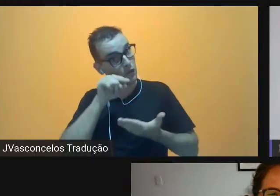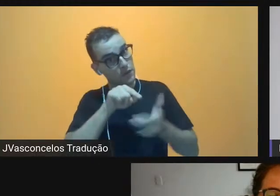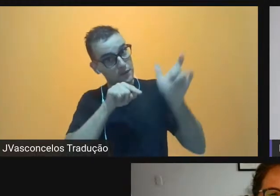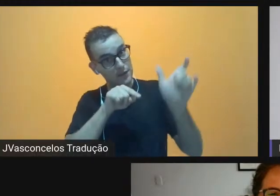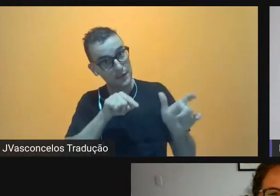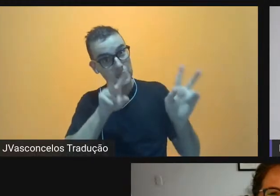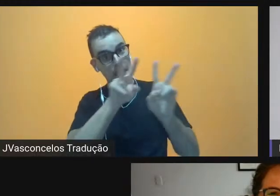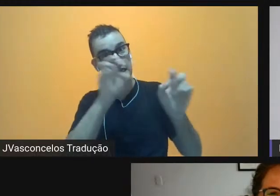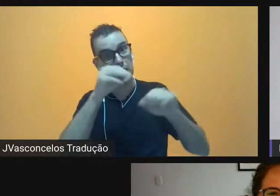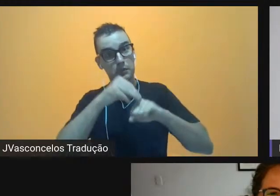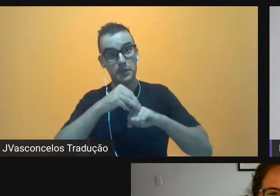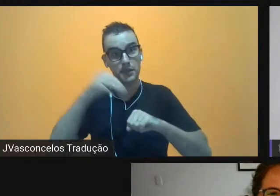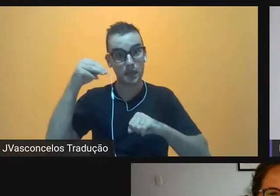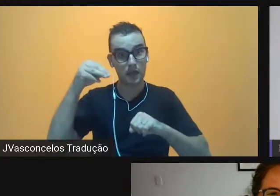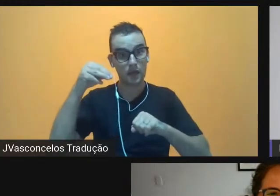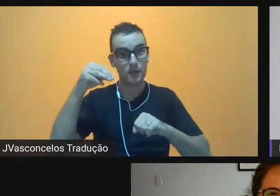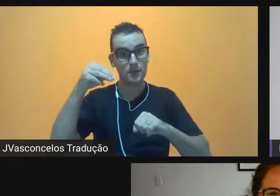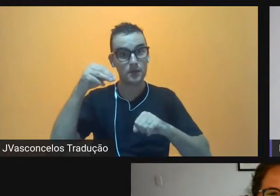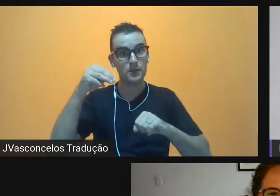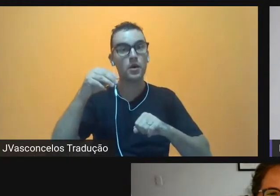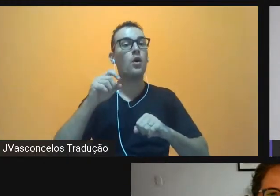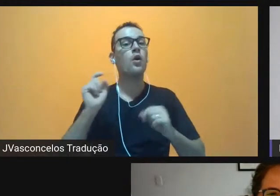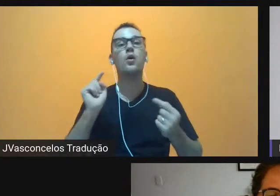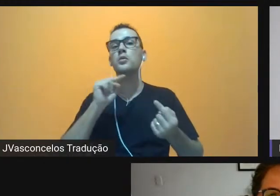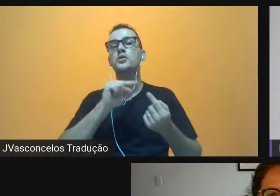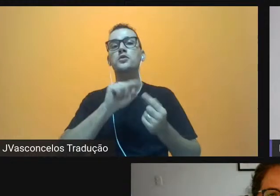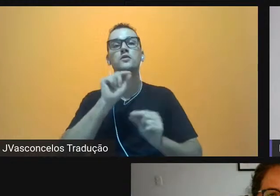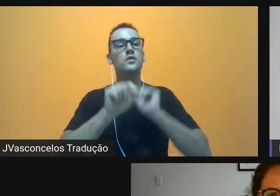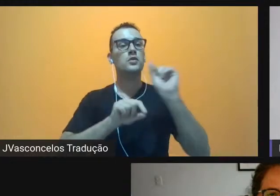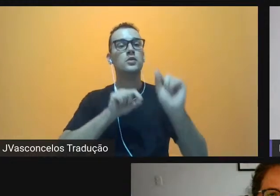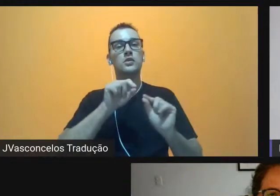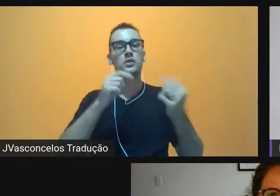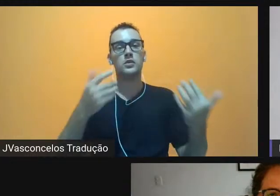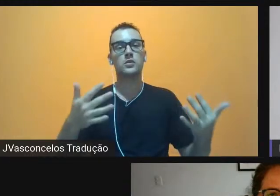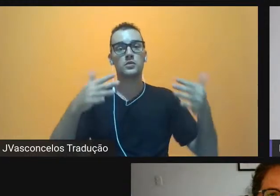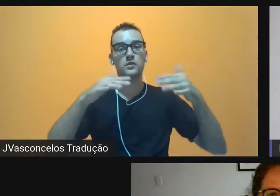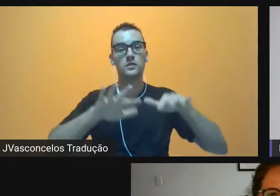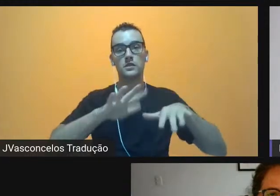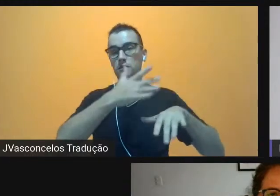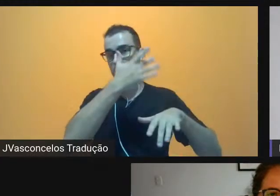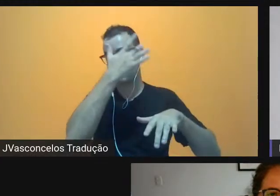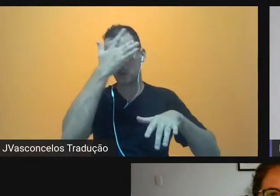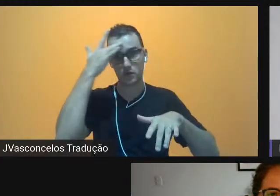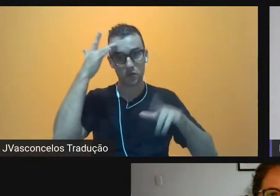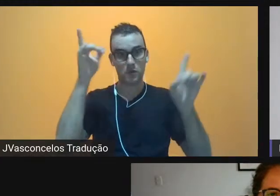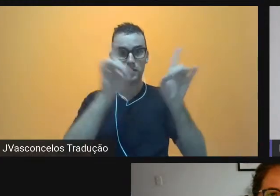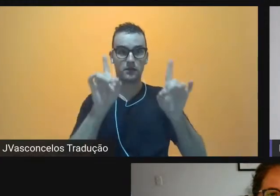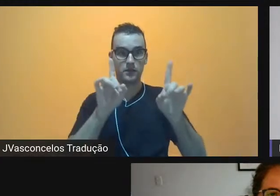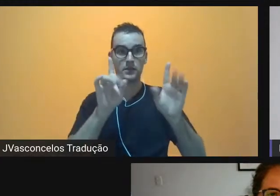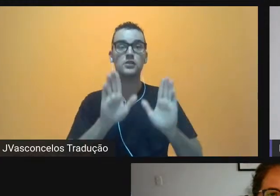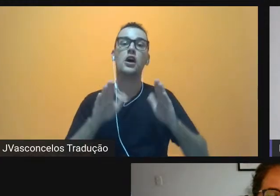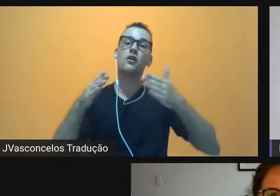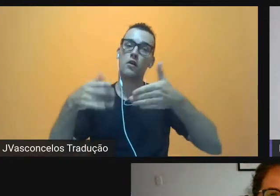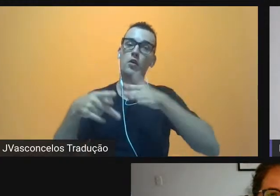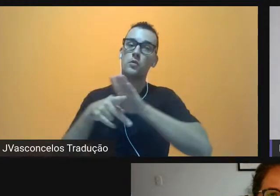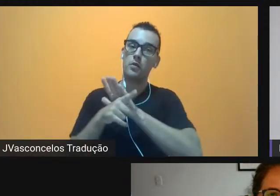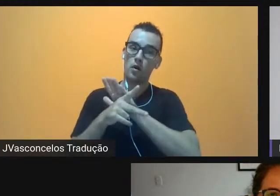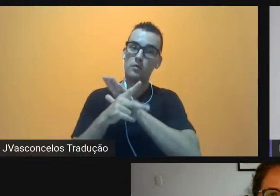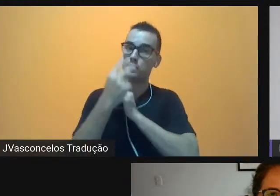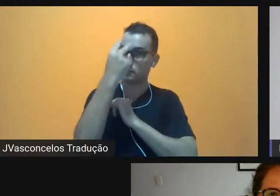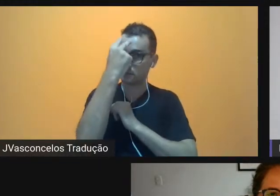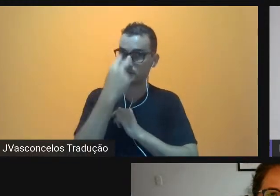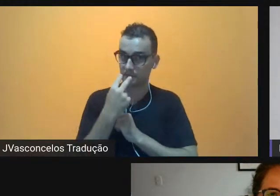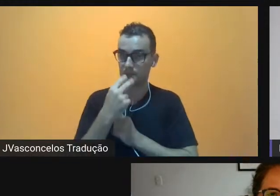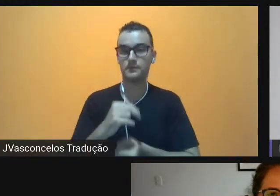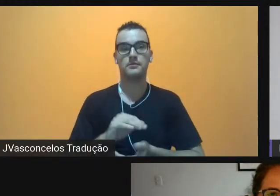de mestrado, né, buscando a inclusão da pessoa com deficiência, no caso, com deficiência visual,